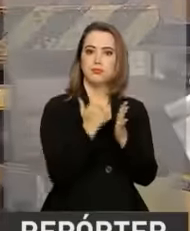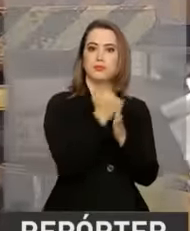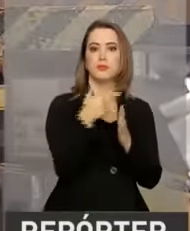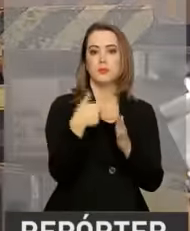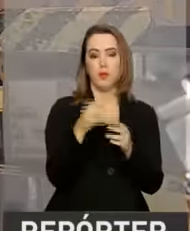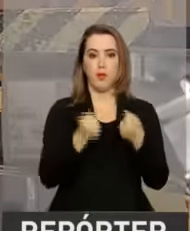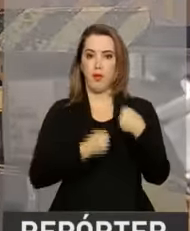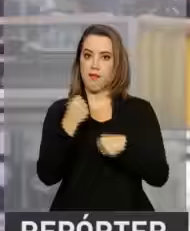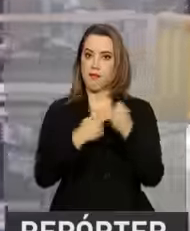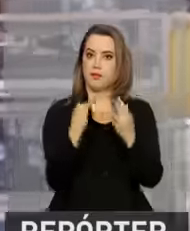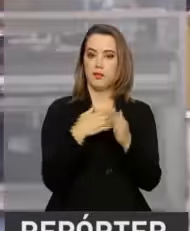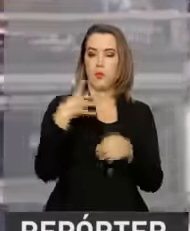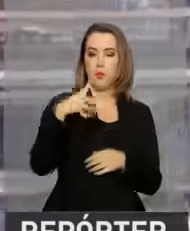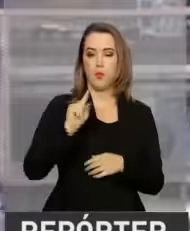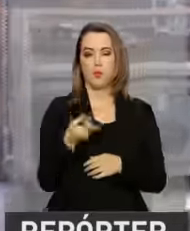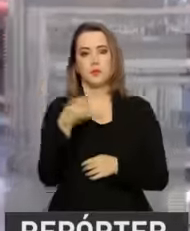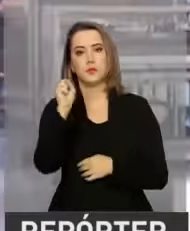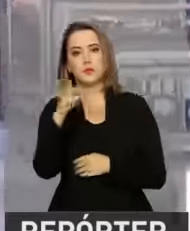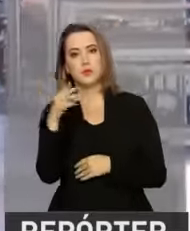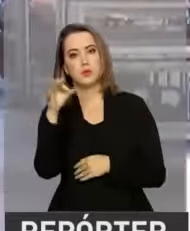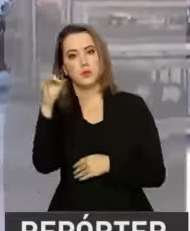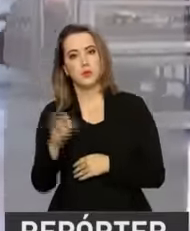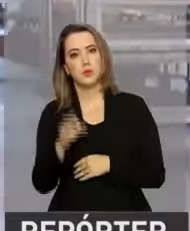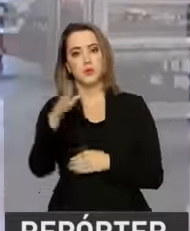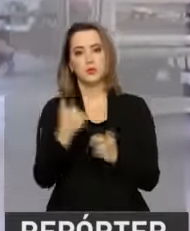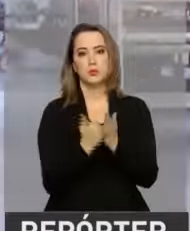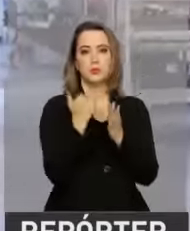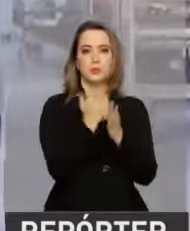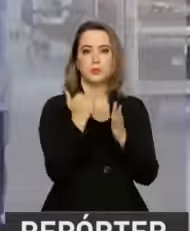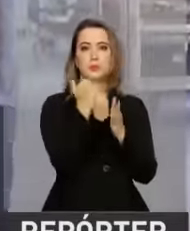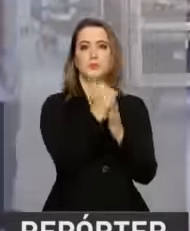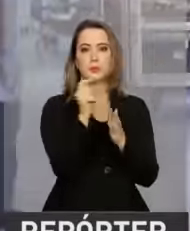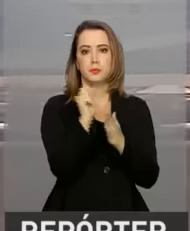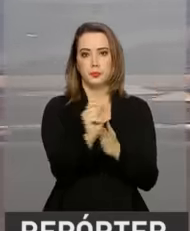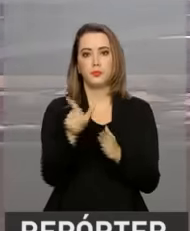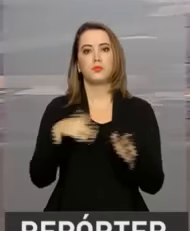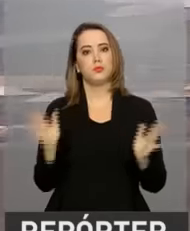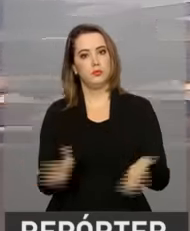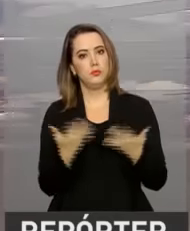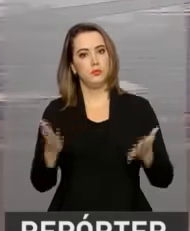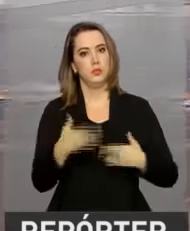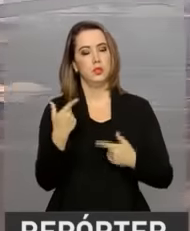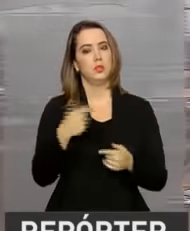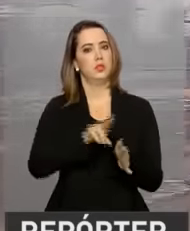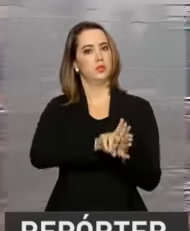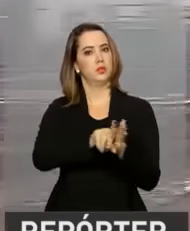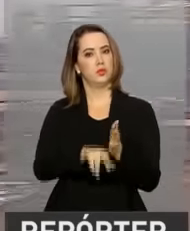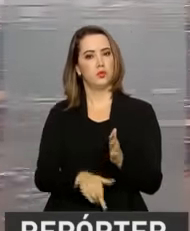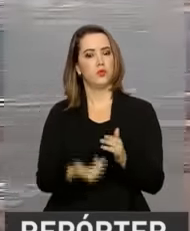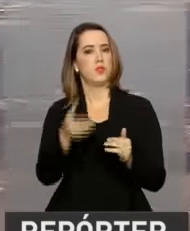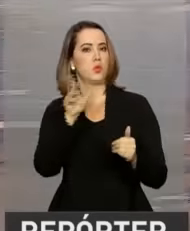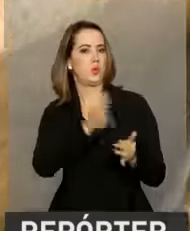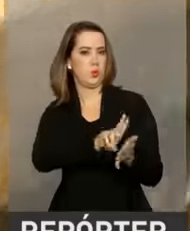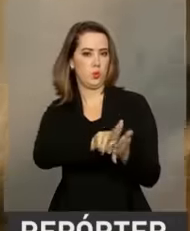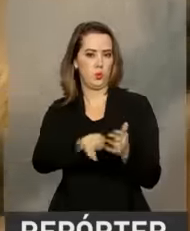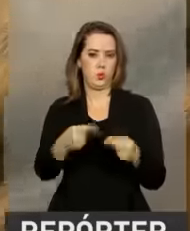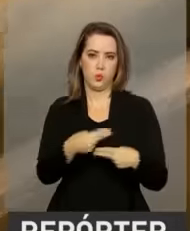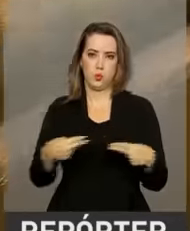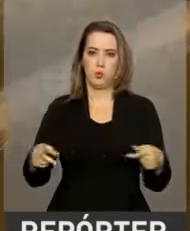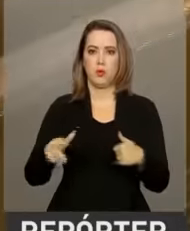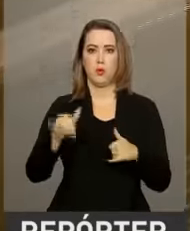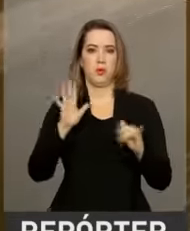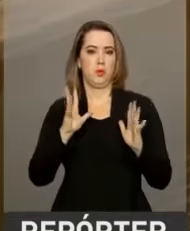de automóveis outros segmentos que registraram alta na produção foram os de produtos de limpeza higiene pessoal